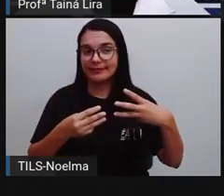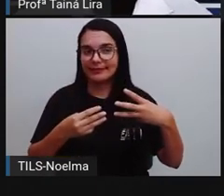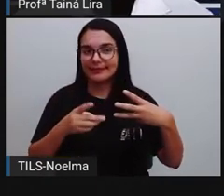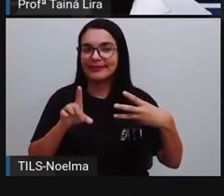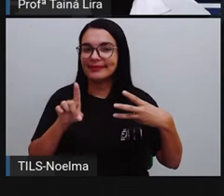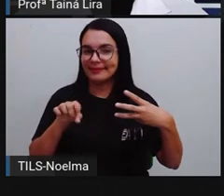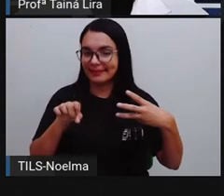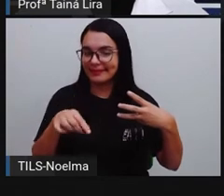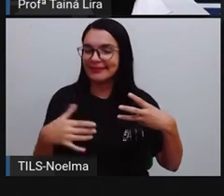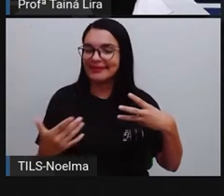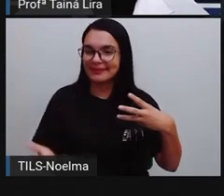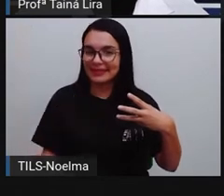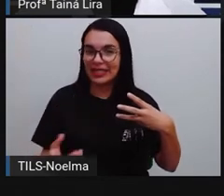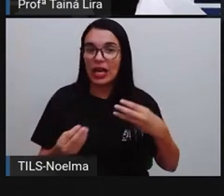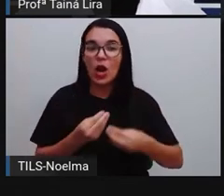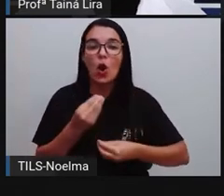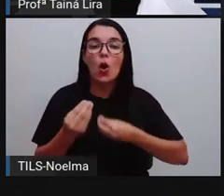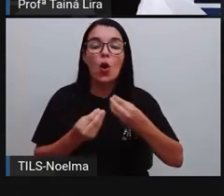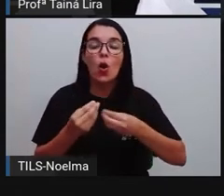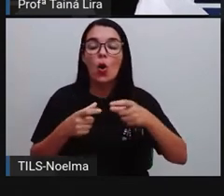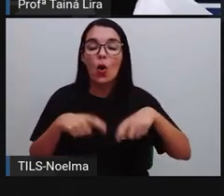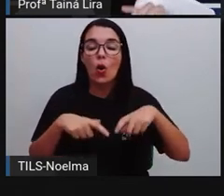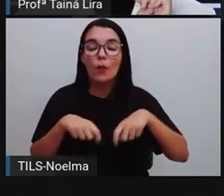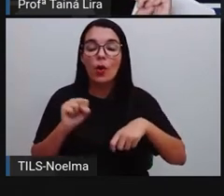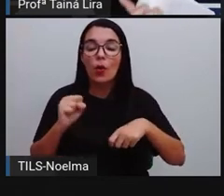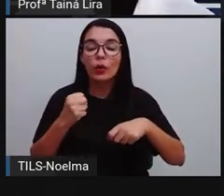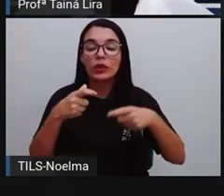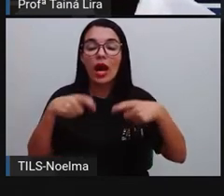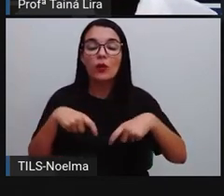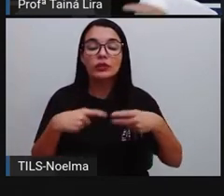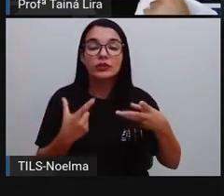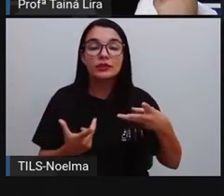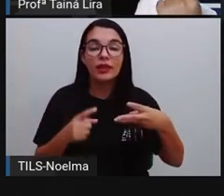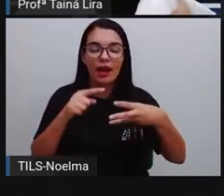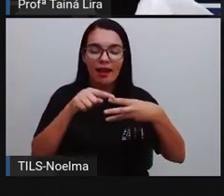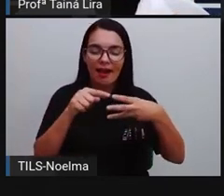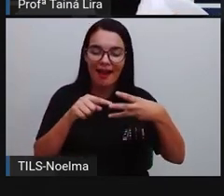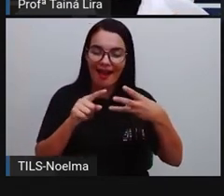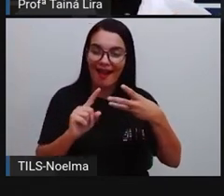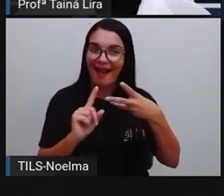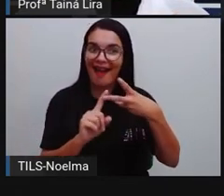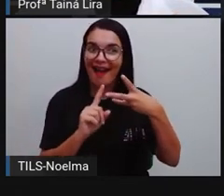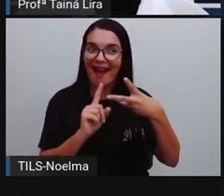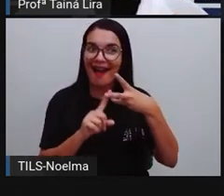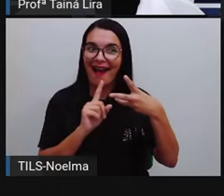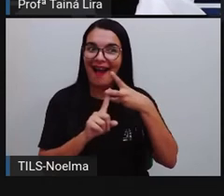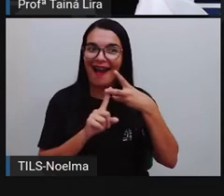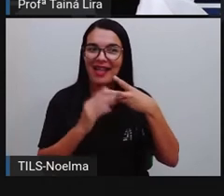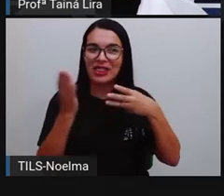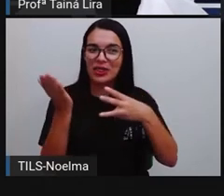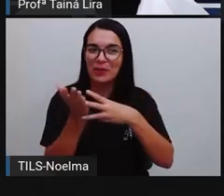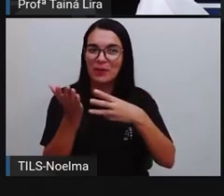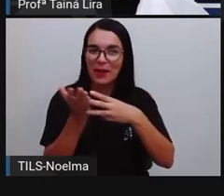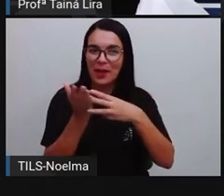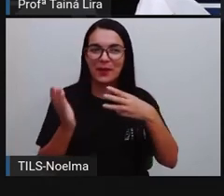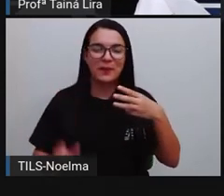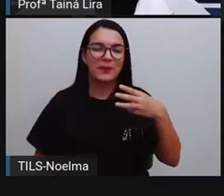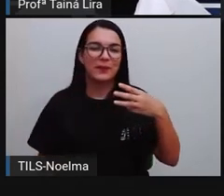Esse é o 283 18 apareceu lá no meio tá